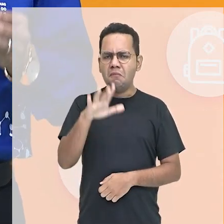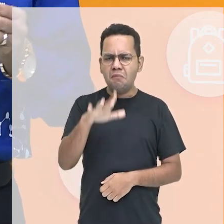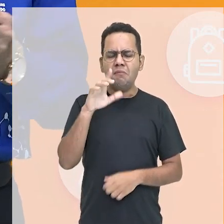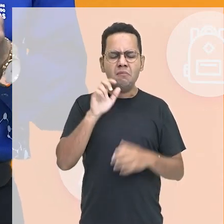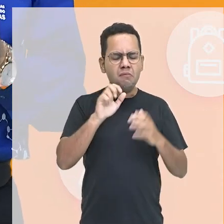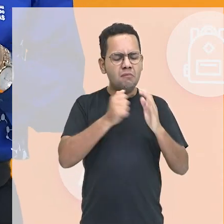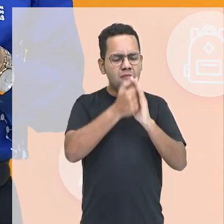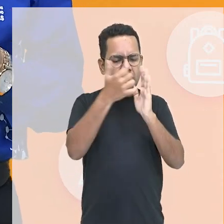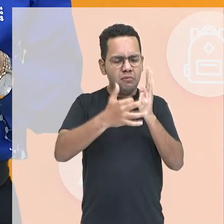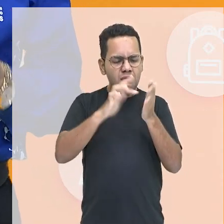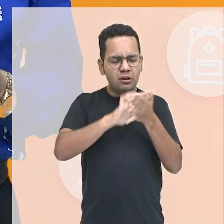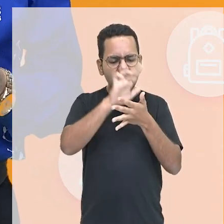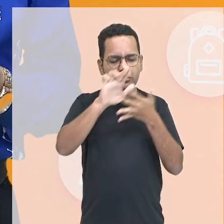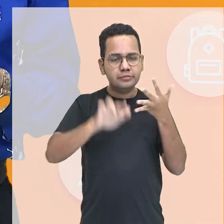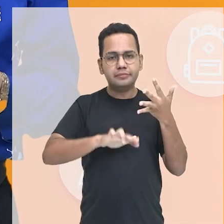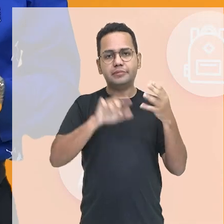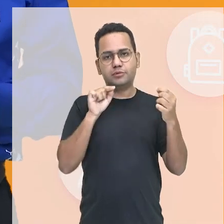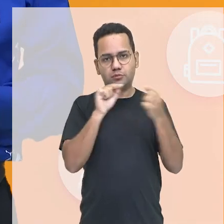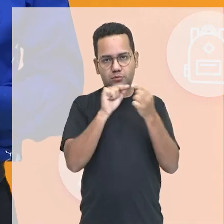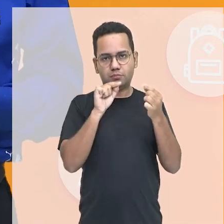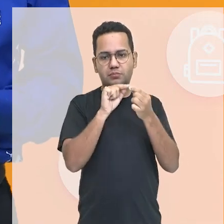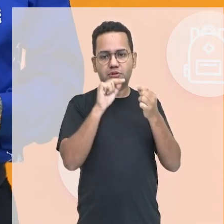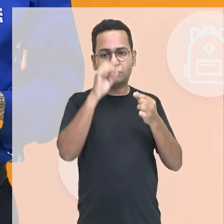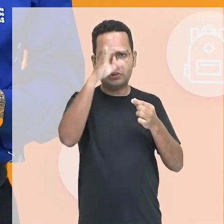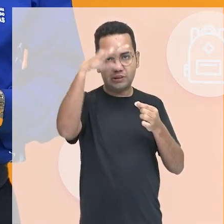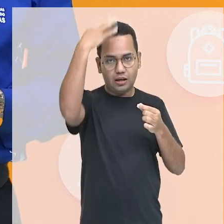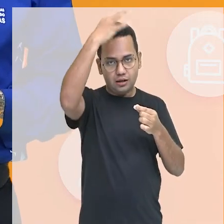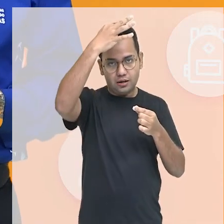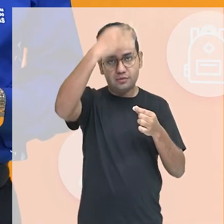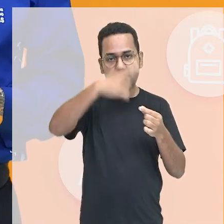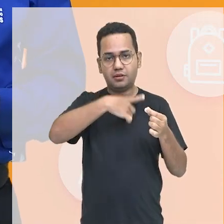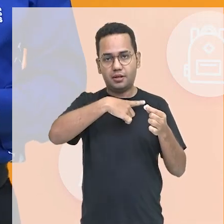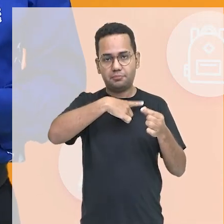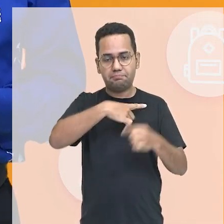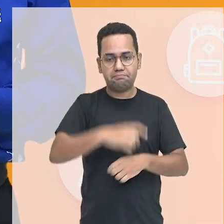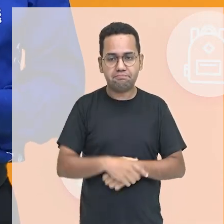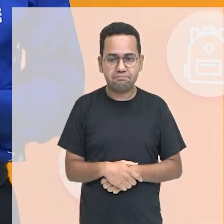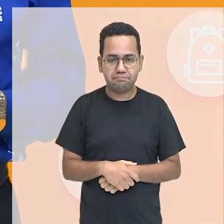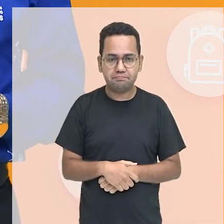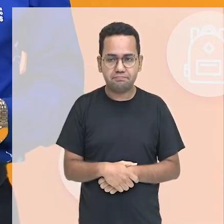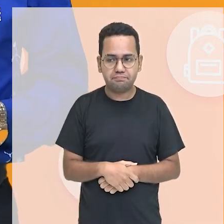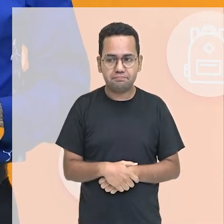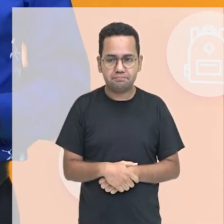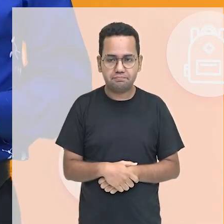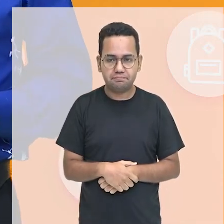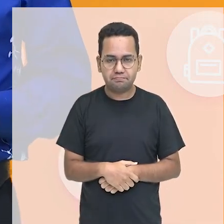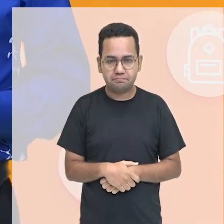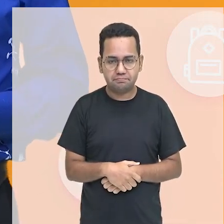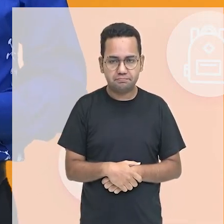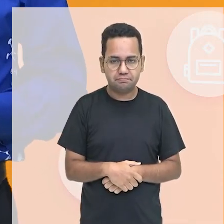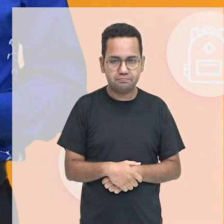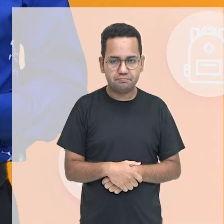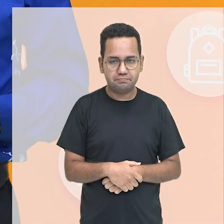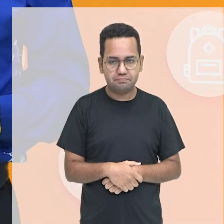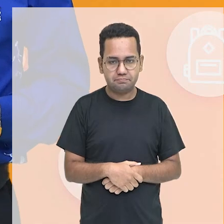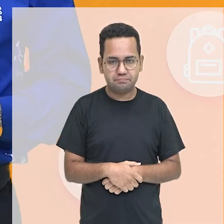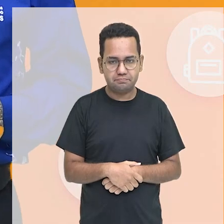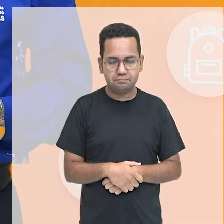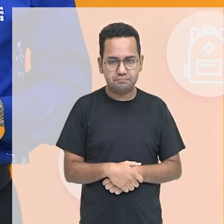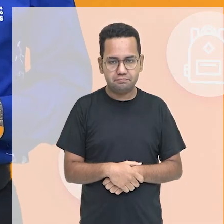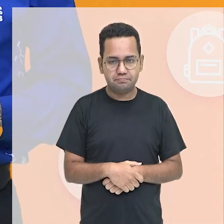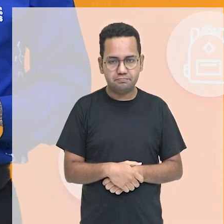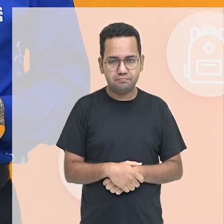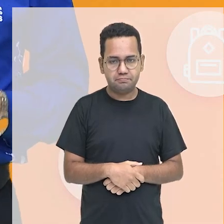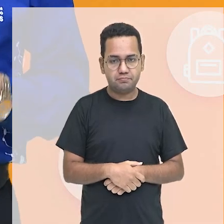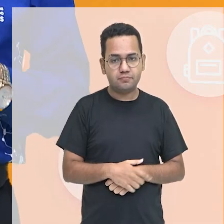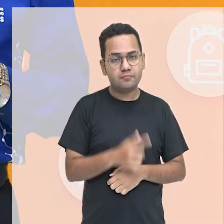religiosos que são sagrados, respeitados em uma determinada comunidade. Já em outro lugar, em